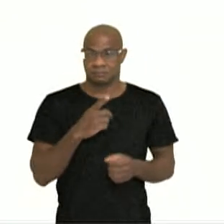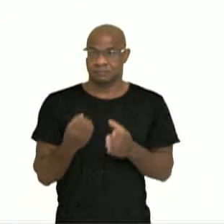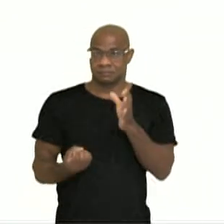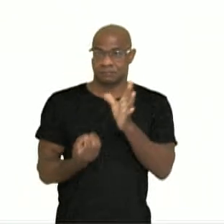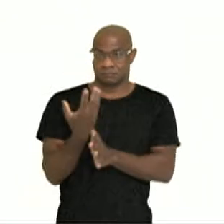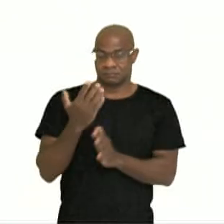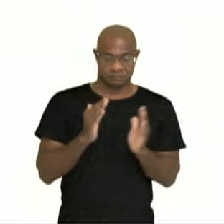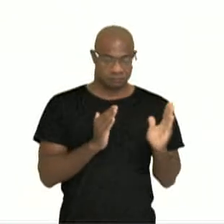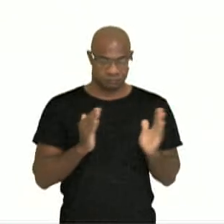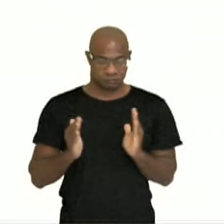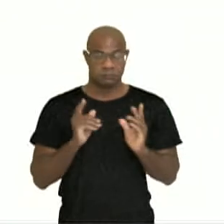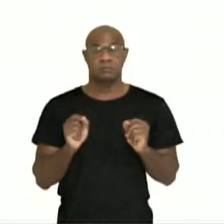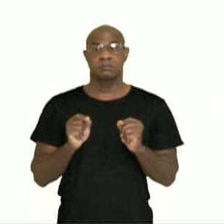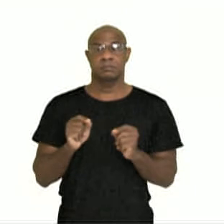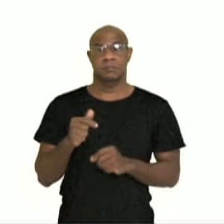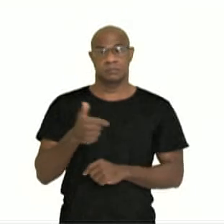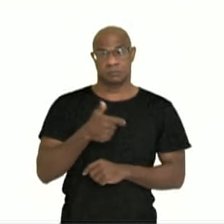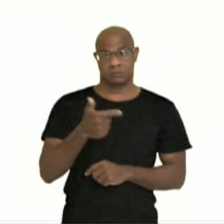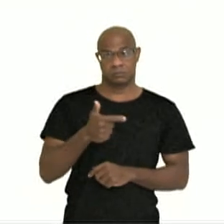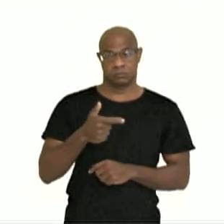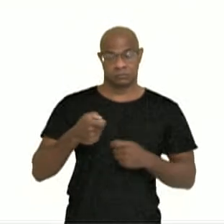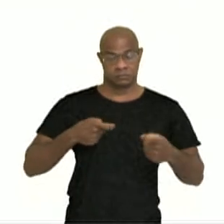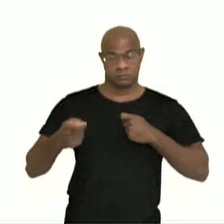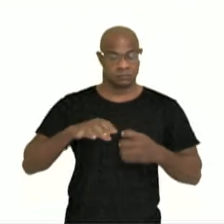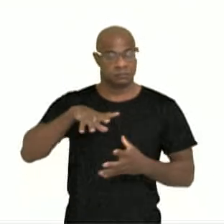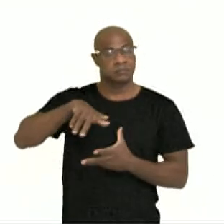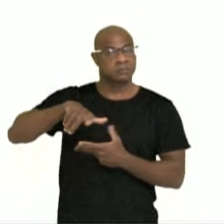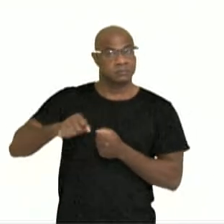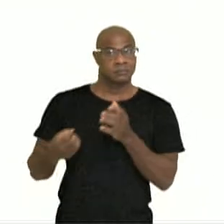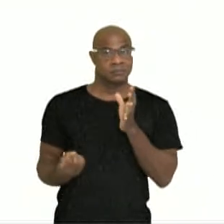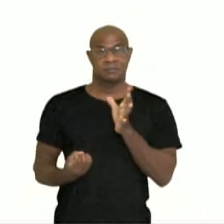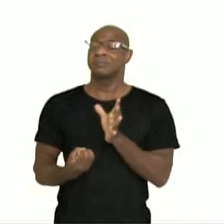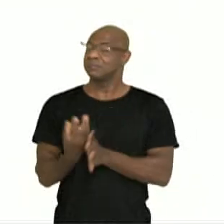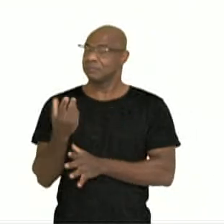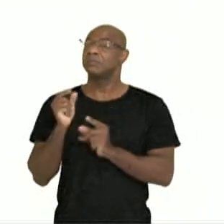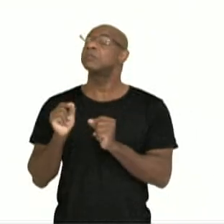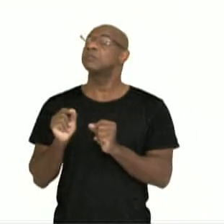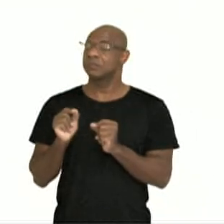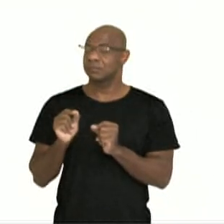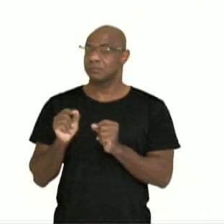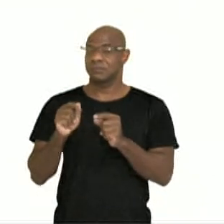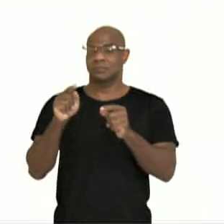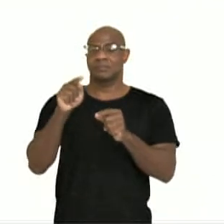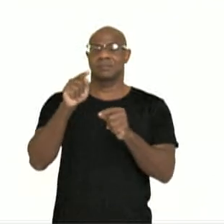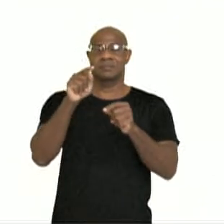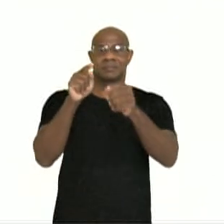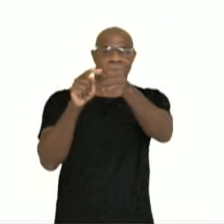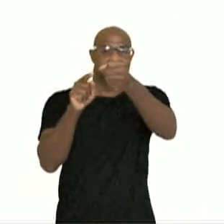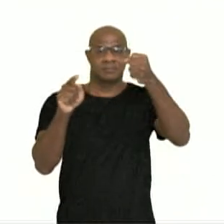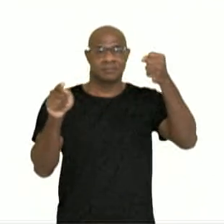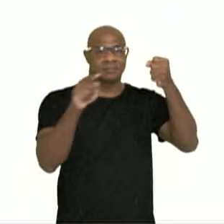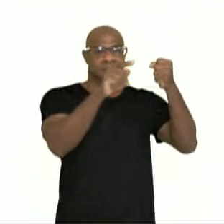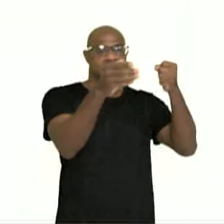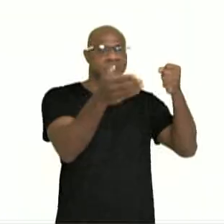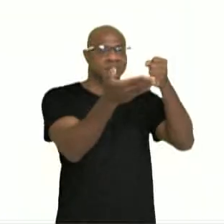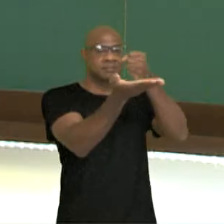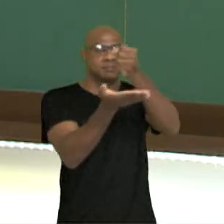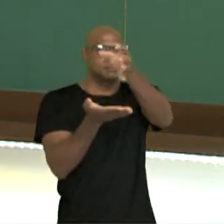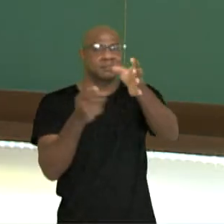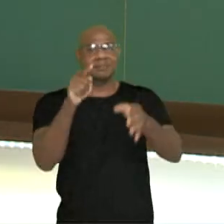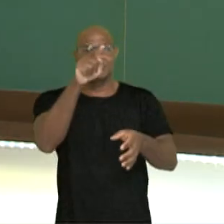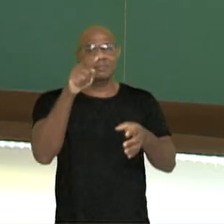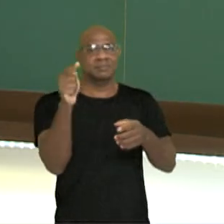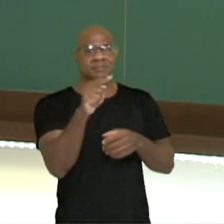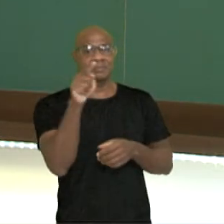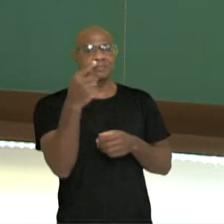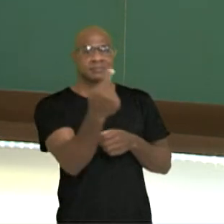Guerra Mundial. Então, se vocês quiserem responder apenas during the Second World War, né, durante a Segunda Guerra Mundial, perfeito. É isso aí, tá